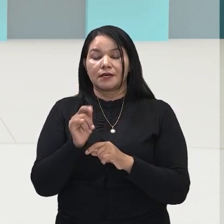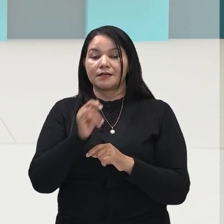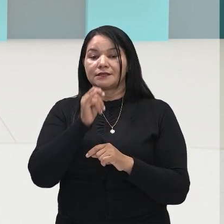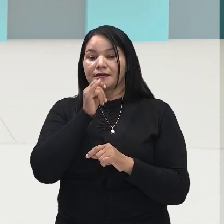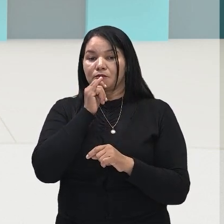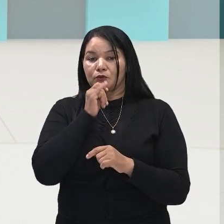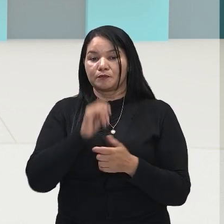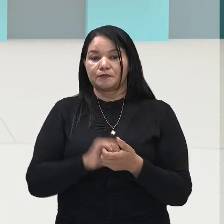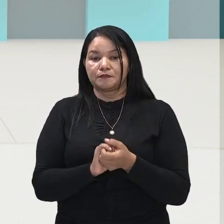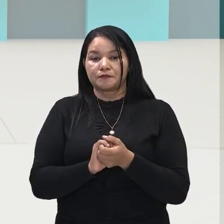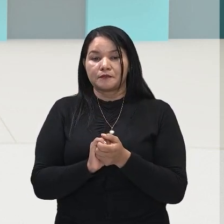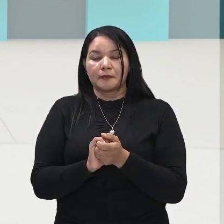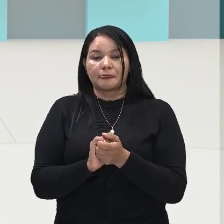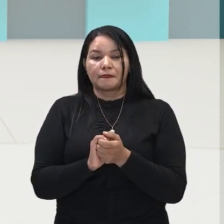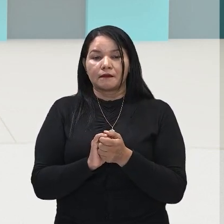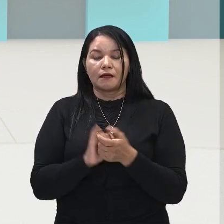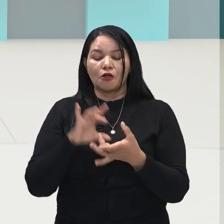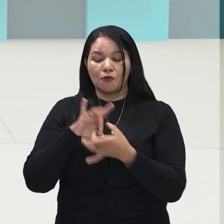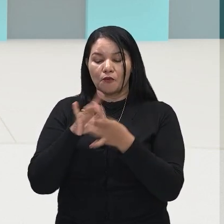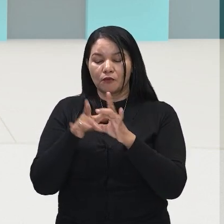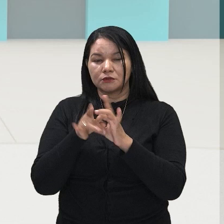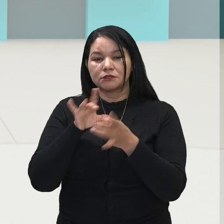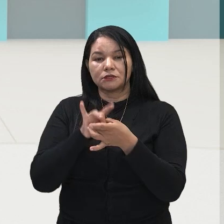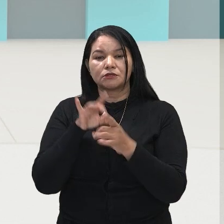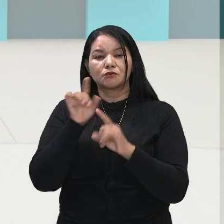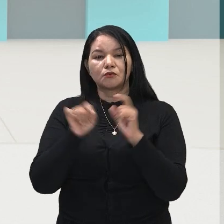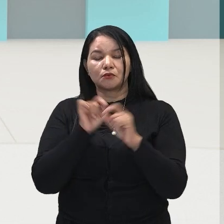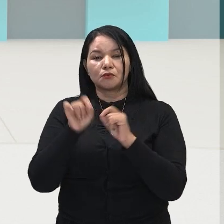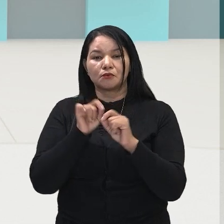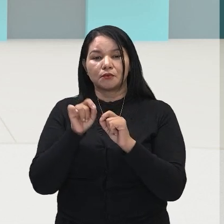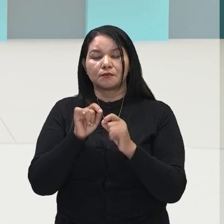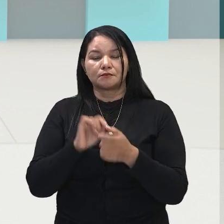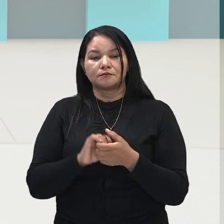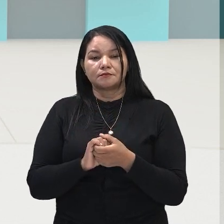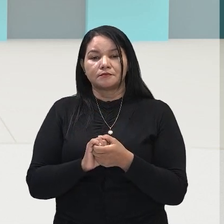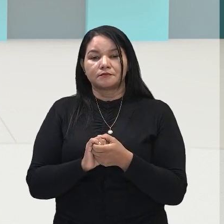quê? Um conceito mais